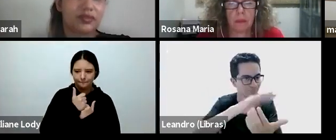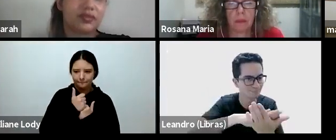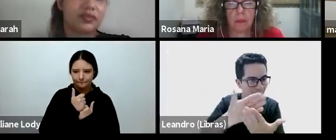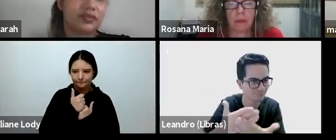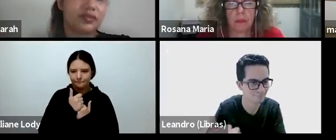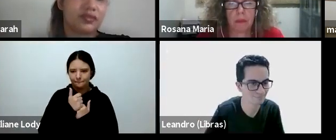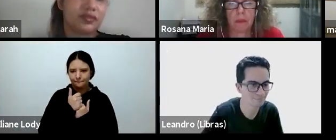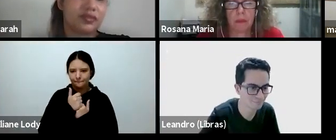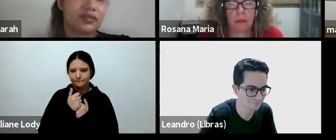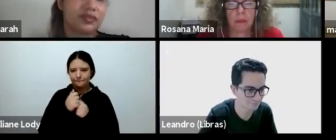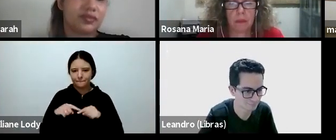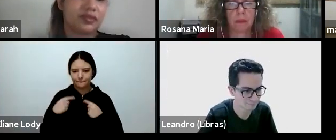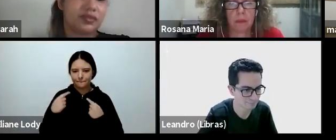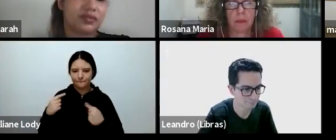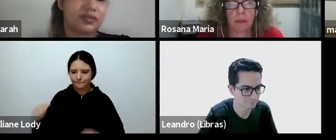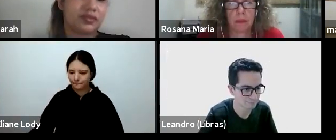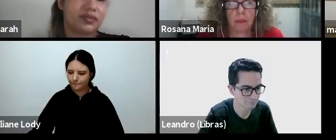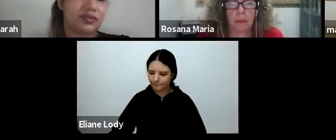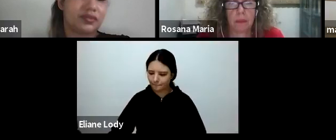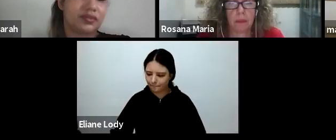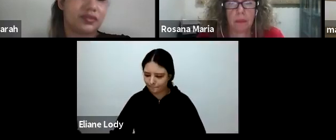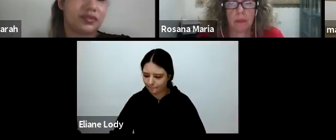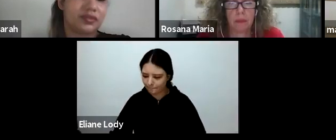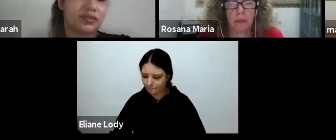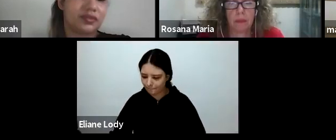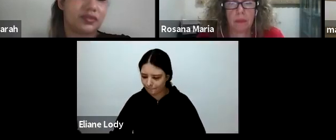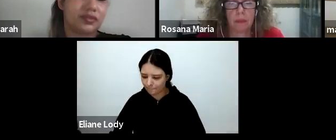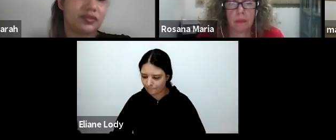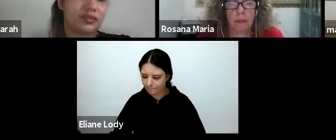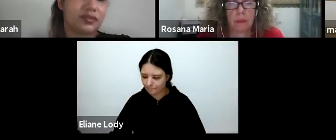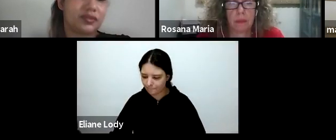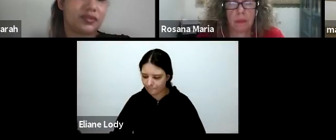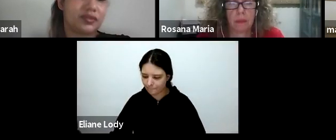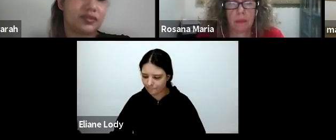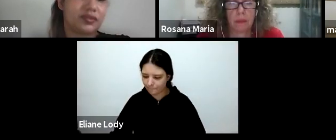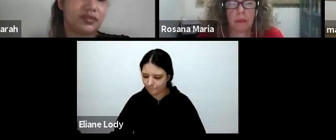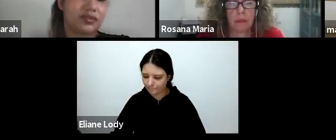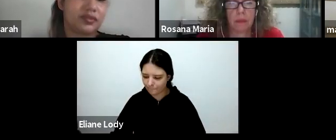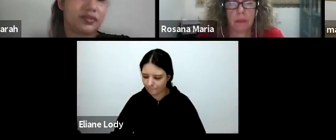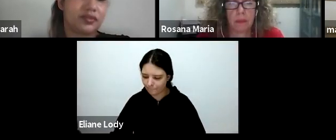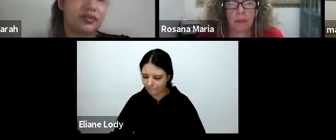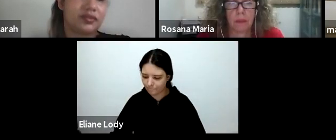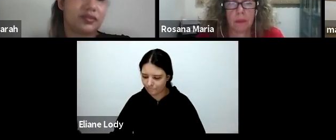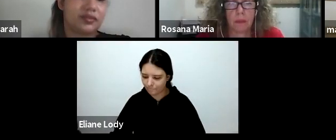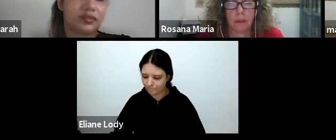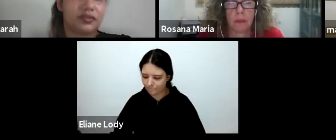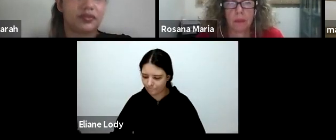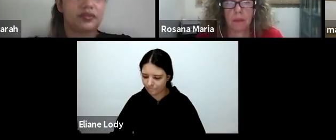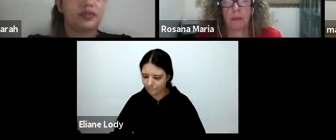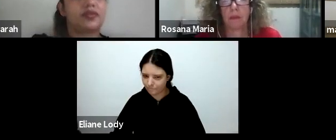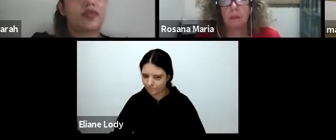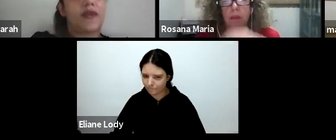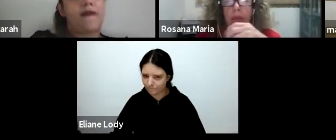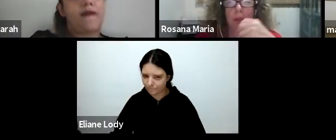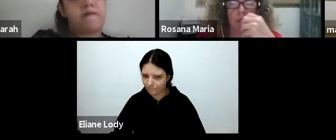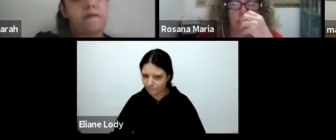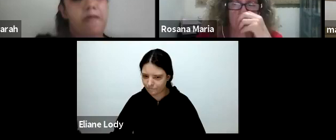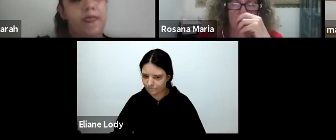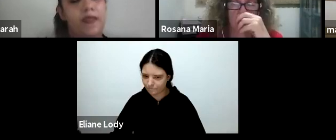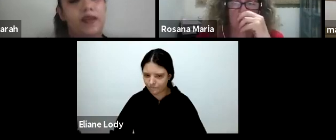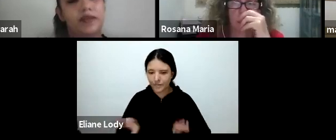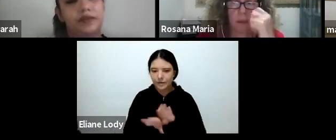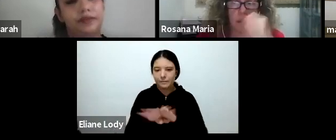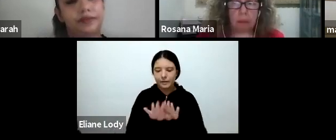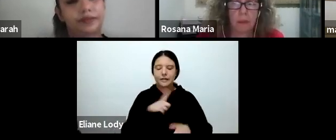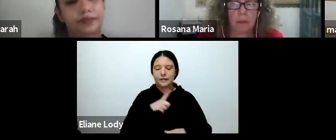também no cenário global, né, de vivência de uma crise sem precedentes, né? Então, assim, esse lugar da cidadania,